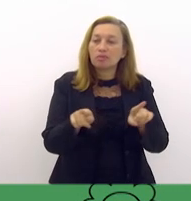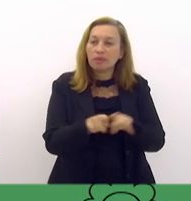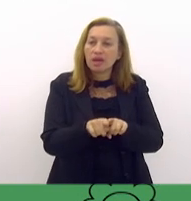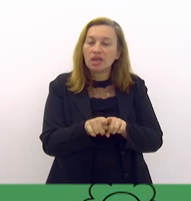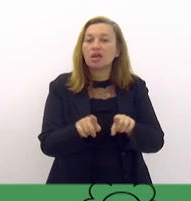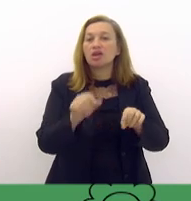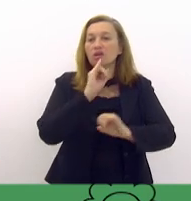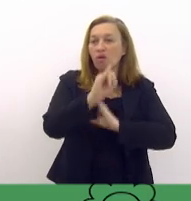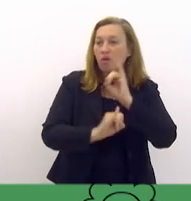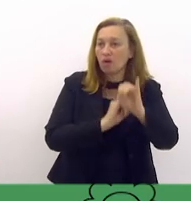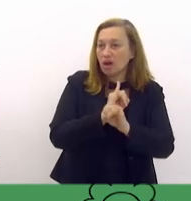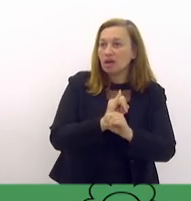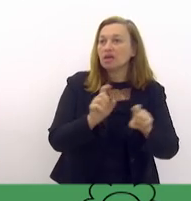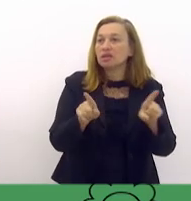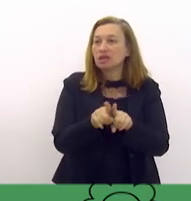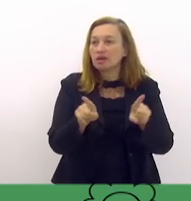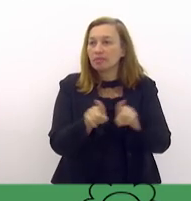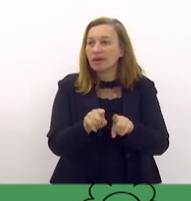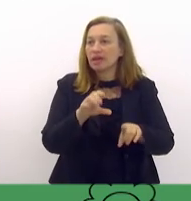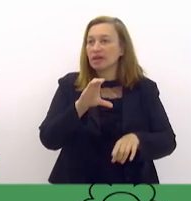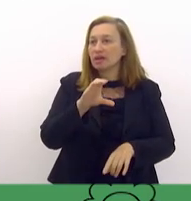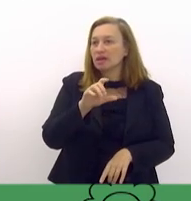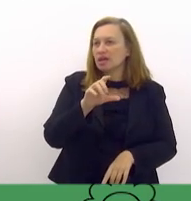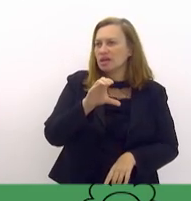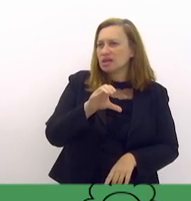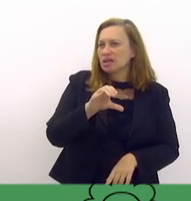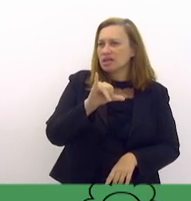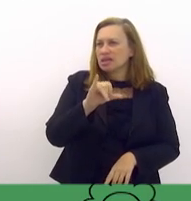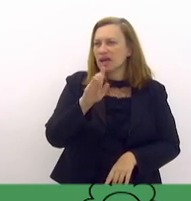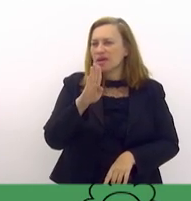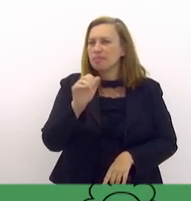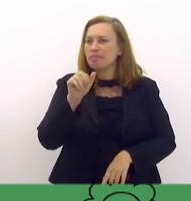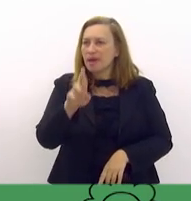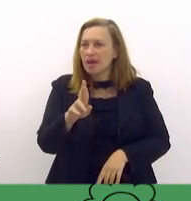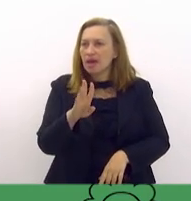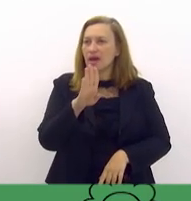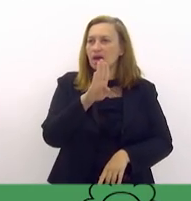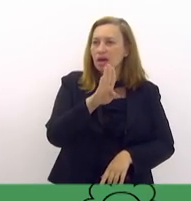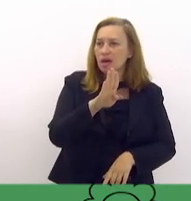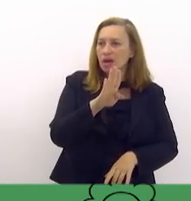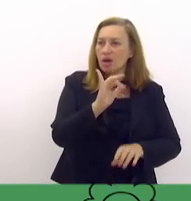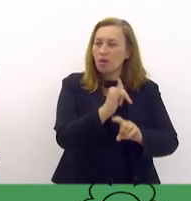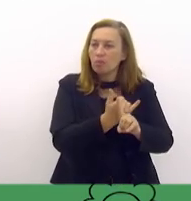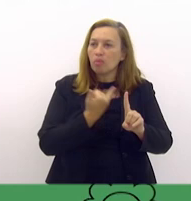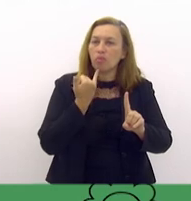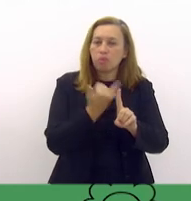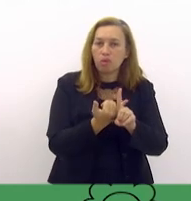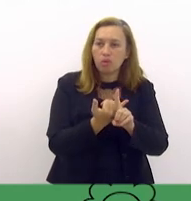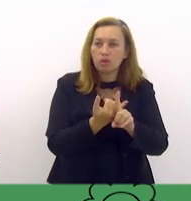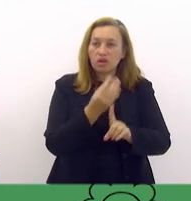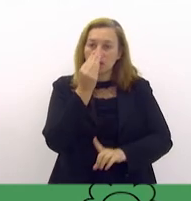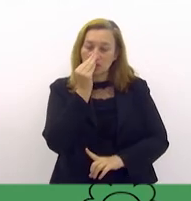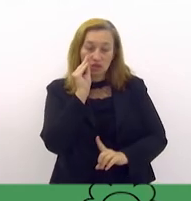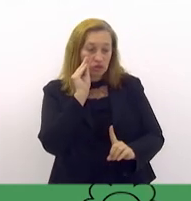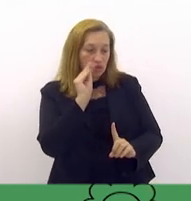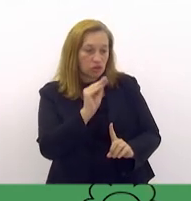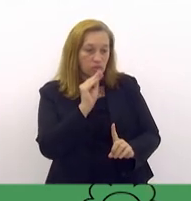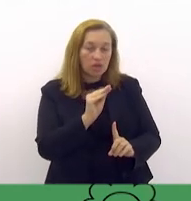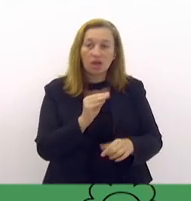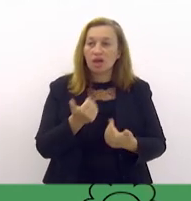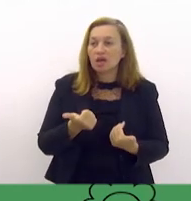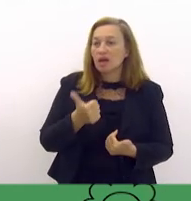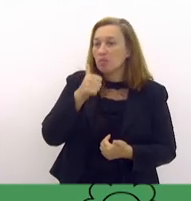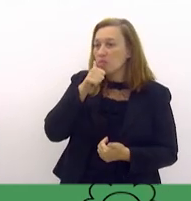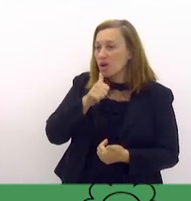offline. O cyberbullying, que é essa intimidação, que é um tipo de discriminação, né, por você ser menina ou